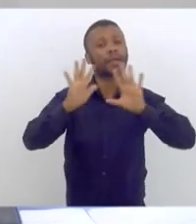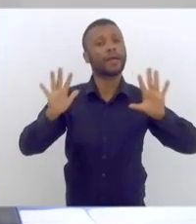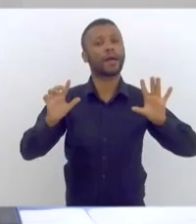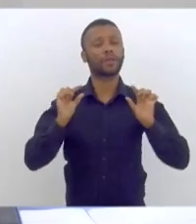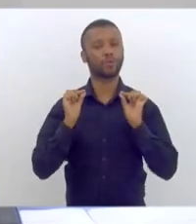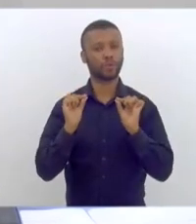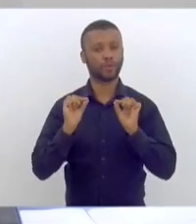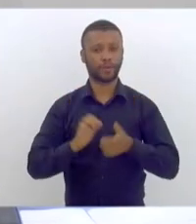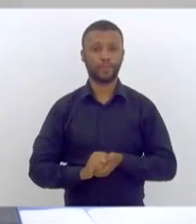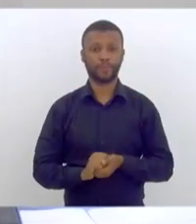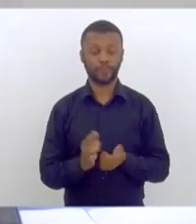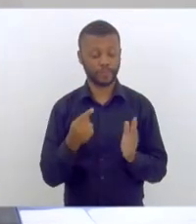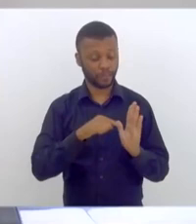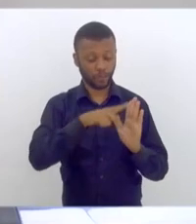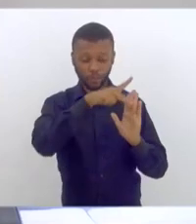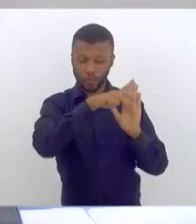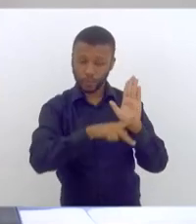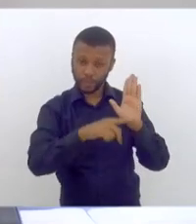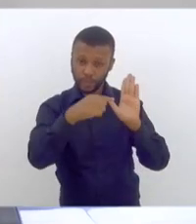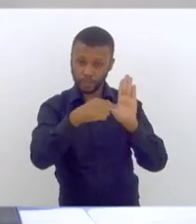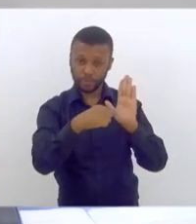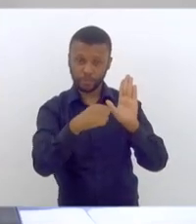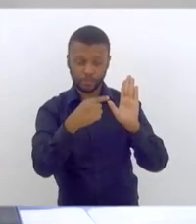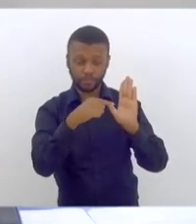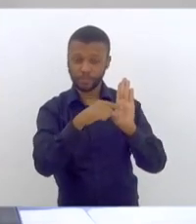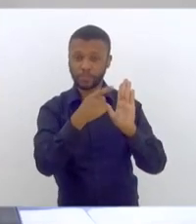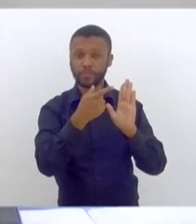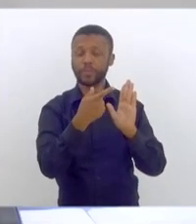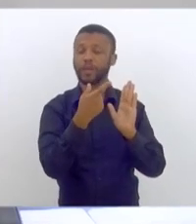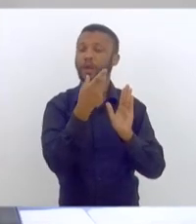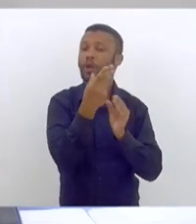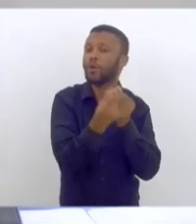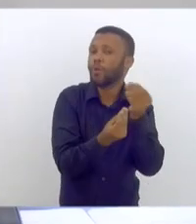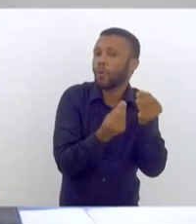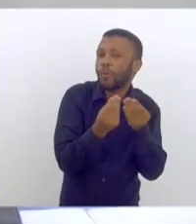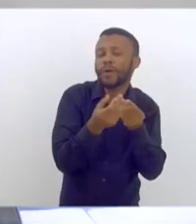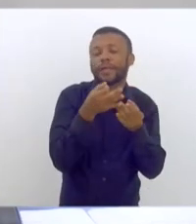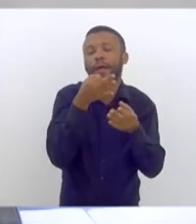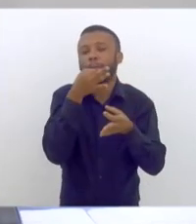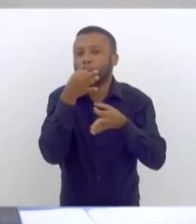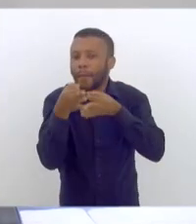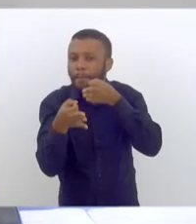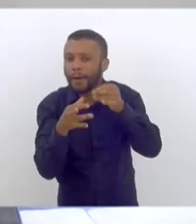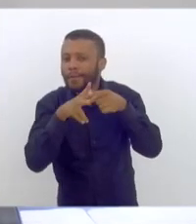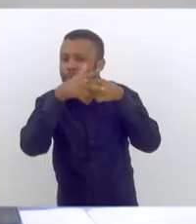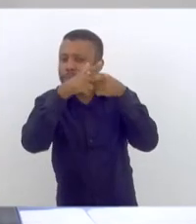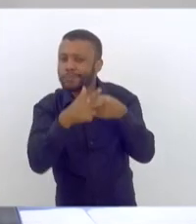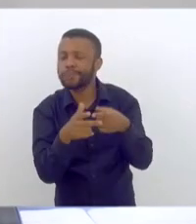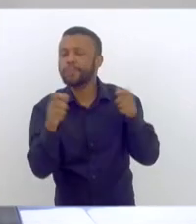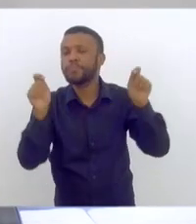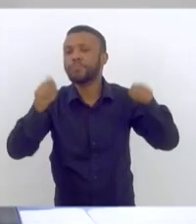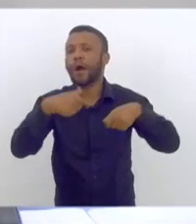o projeto em si e como as emendas podem